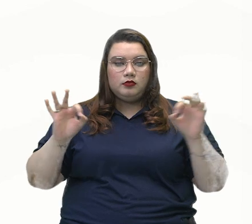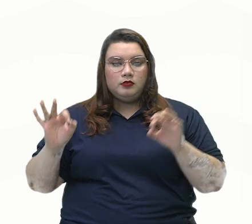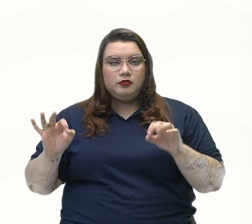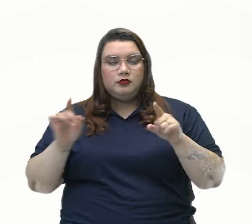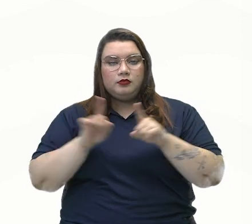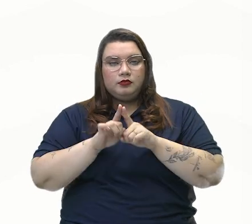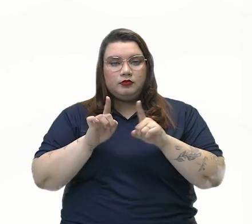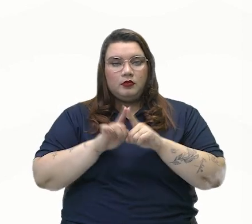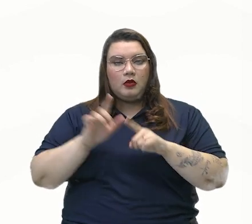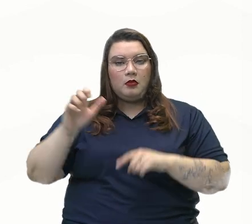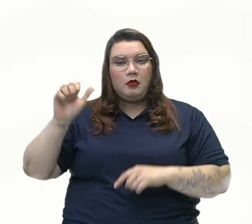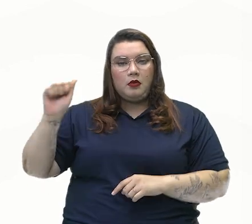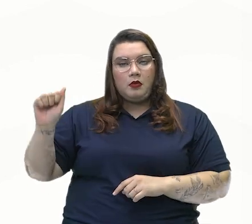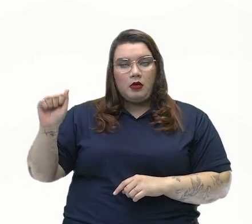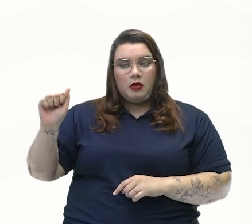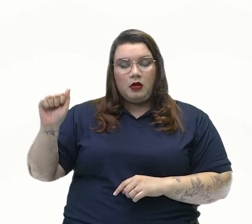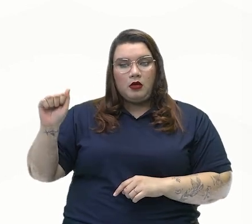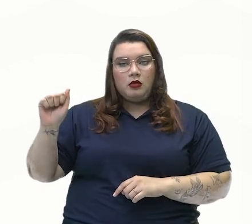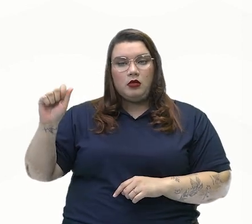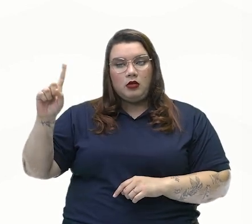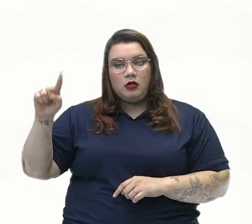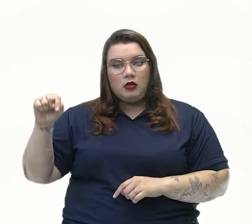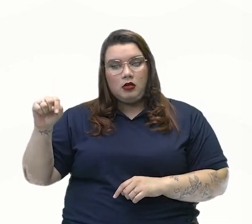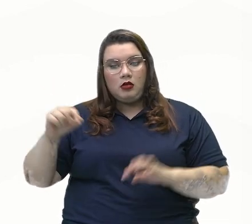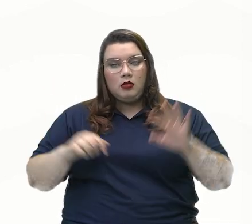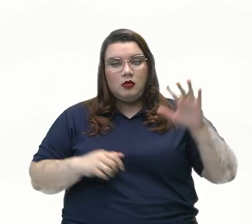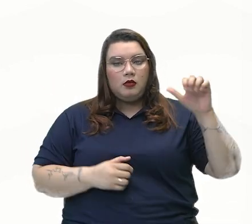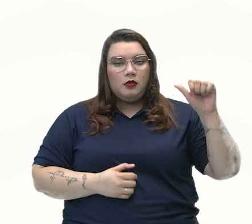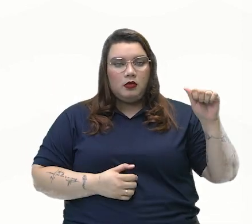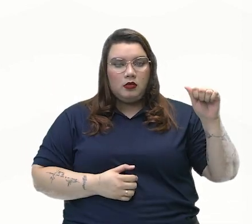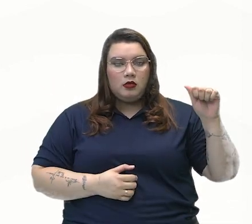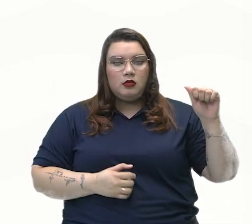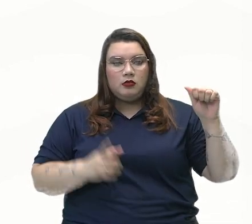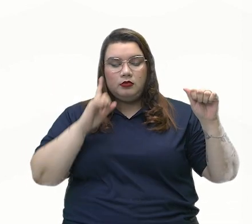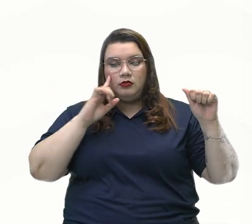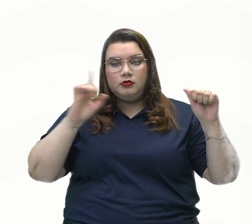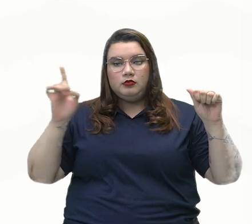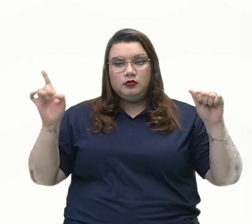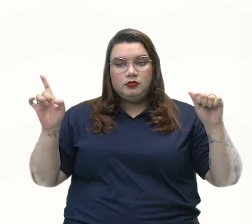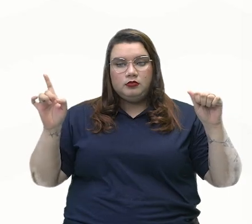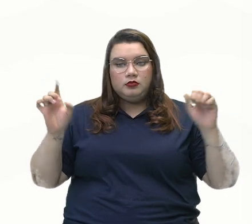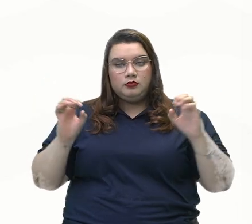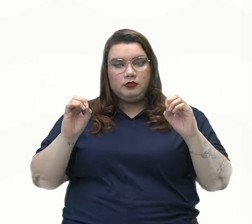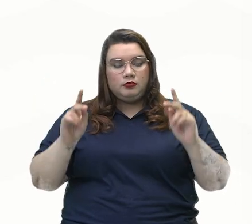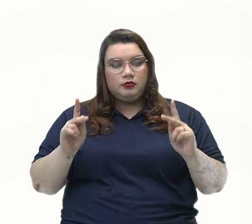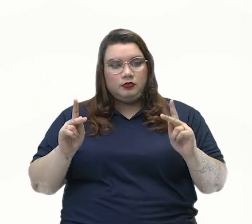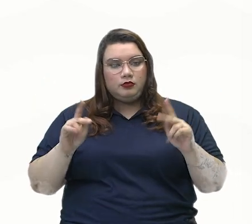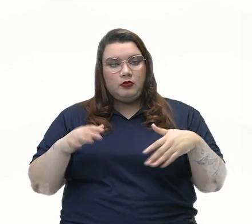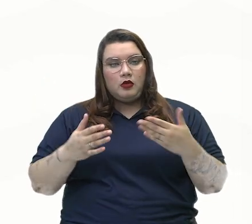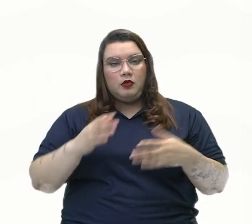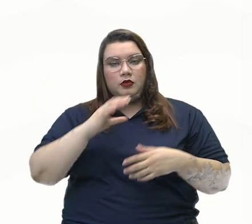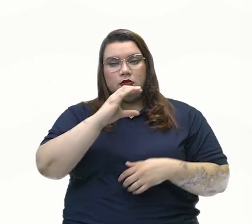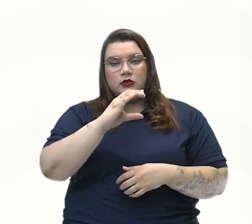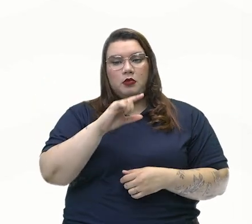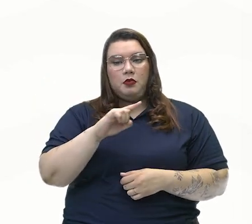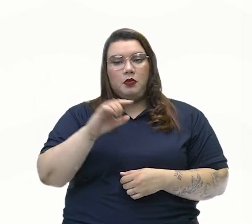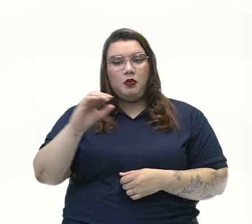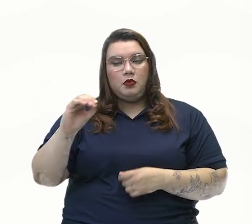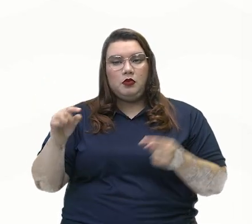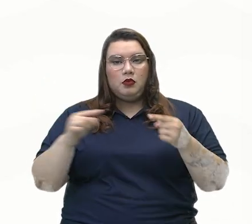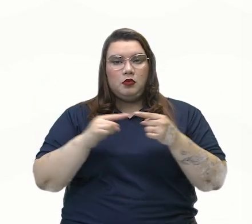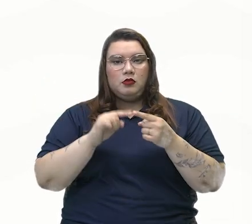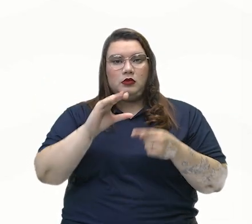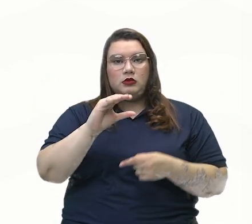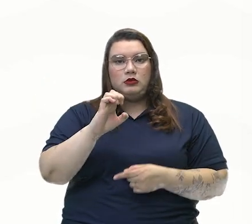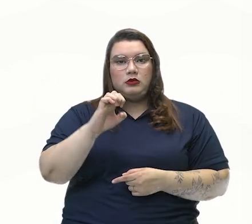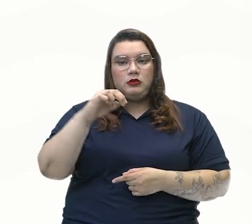gente tem foco antiprincipal objeto, tá aqui, foco antiprincipal imagem, tá aqui. E o centro óptico da